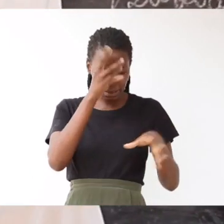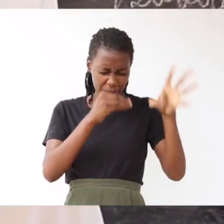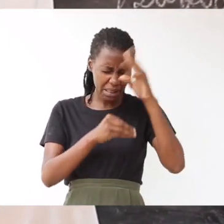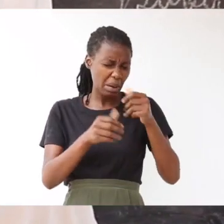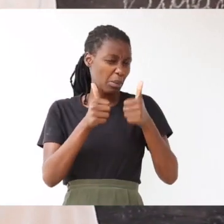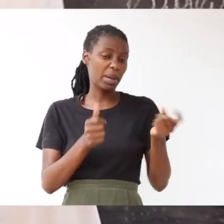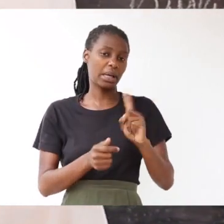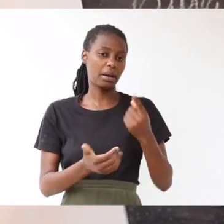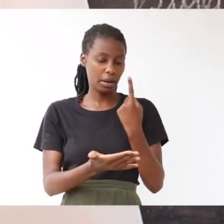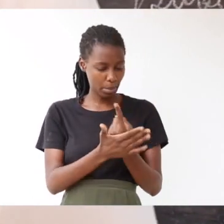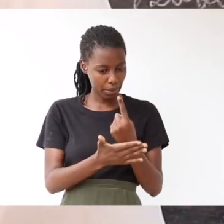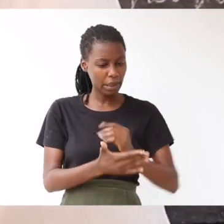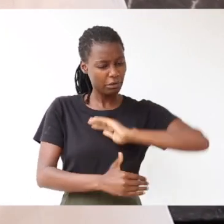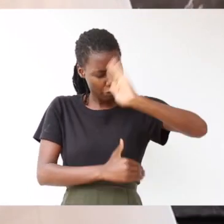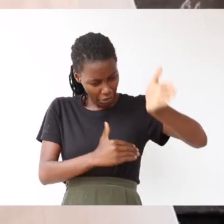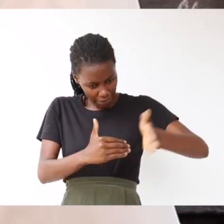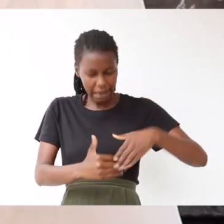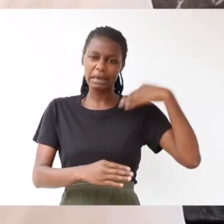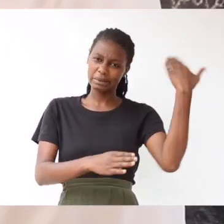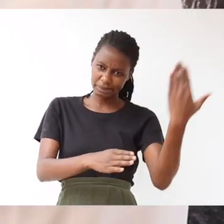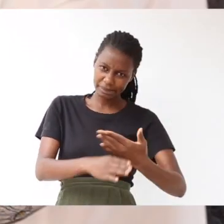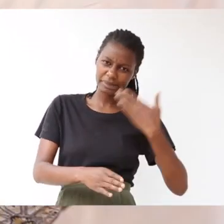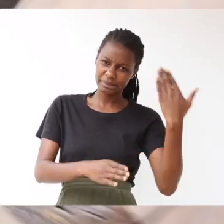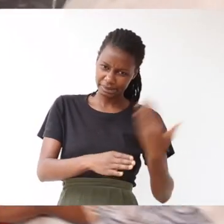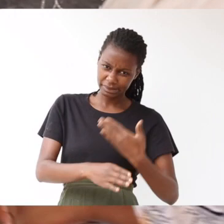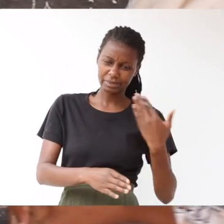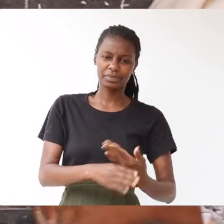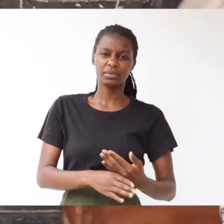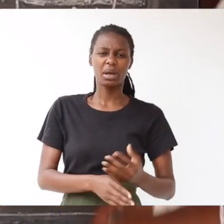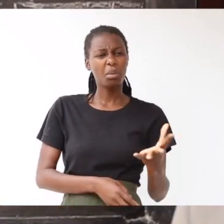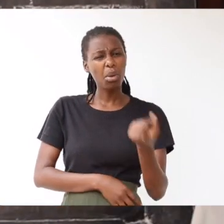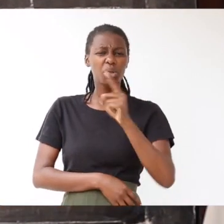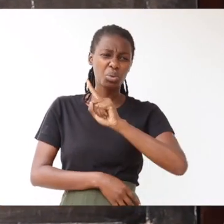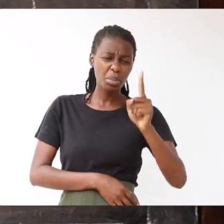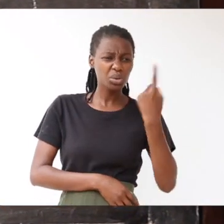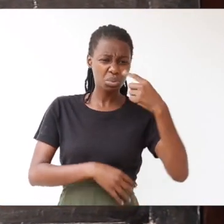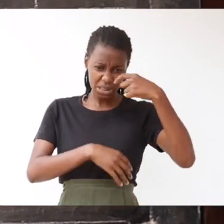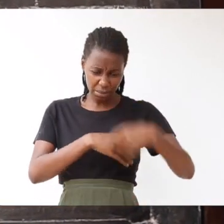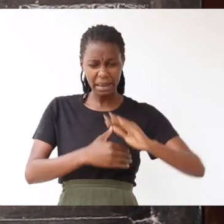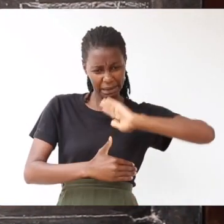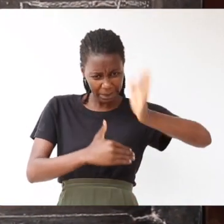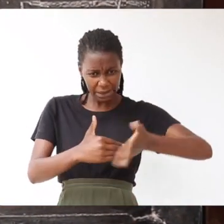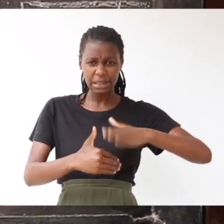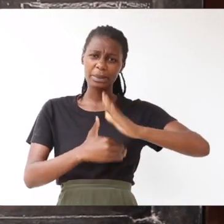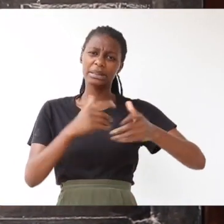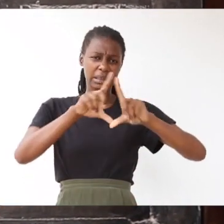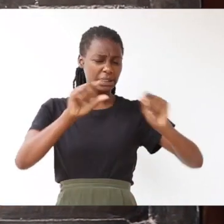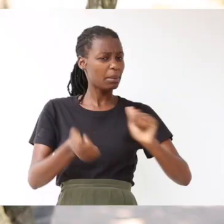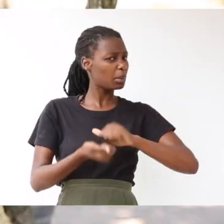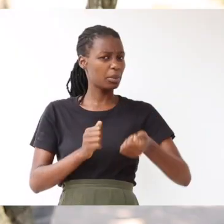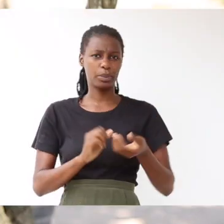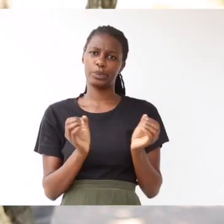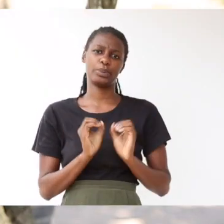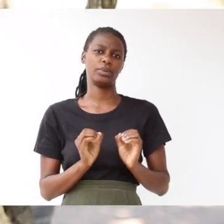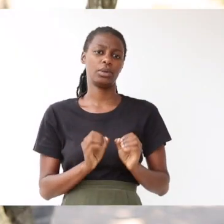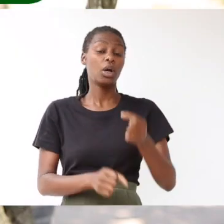não foi assimilada. Tem que voltar a bater na mesma tecla, nem que seja para levar um mês, uma semana a repetir o mesmo assunto.